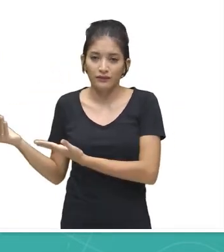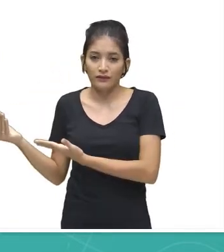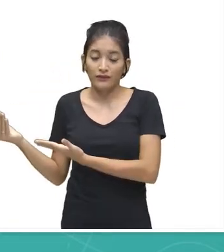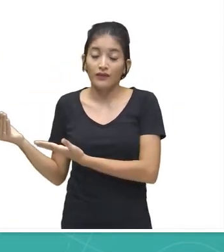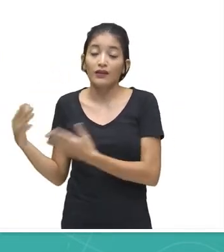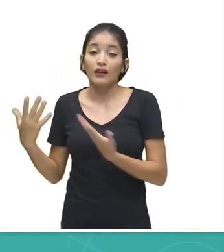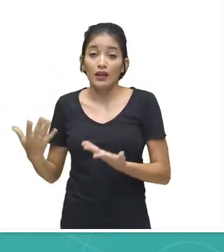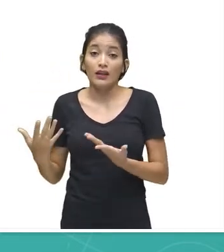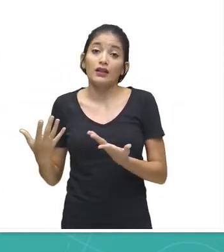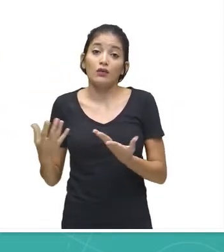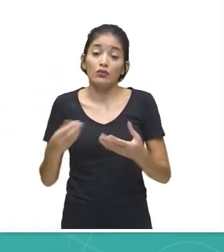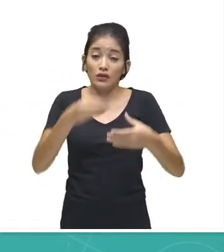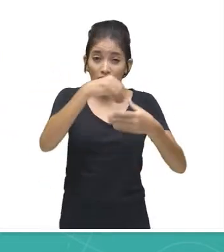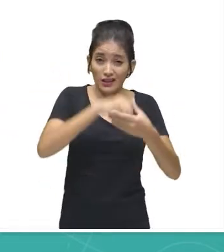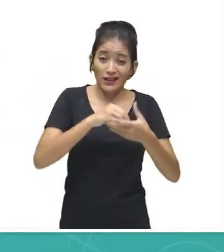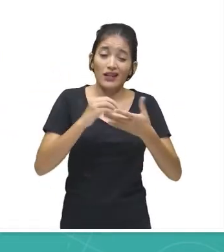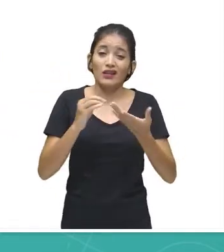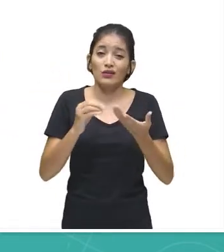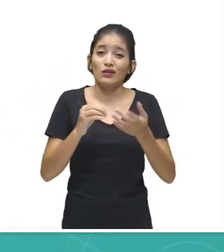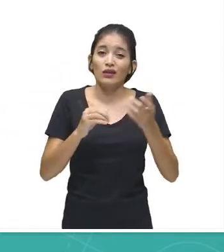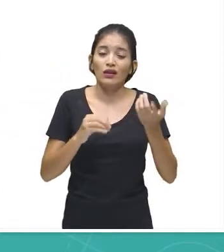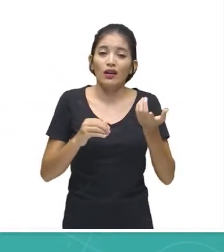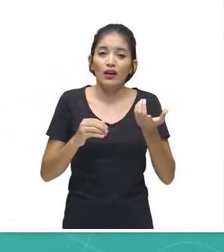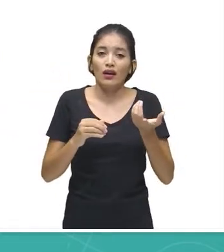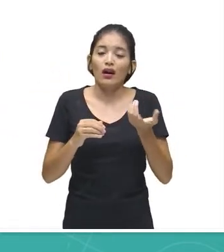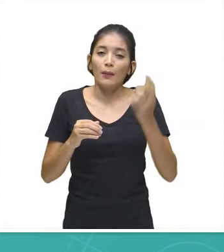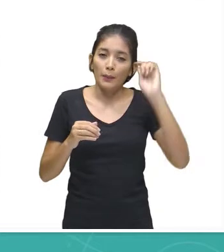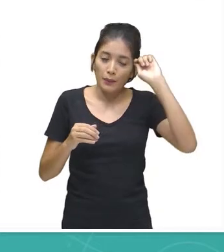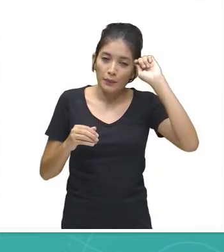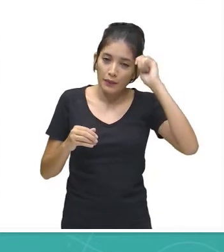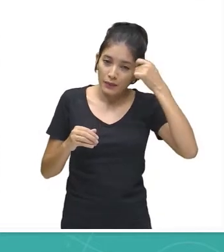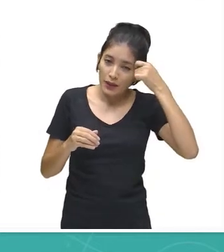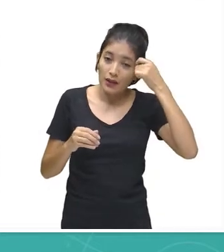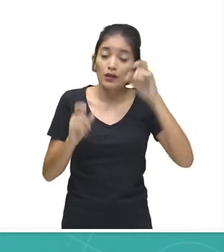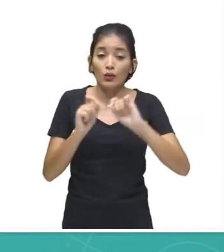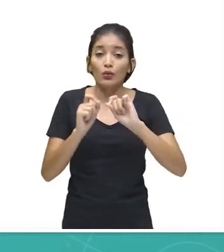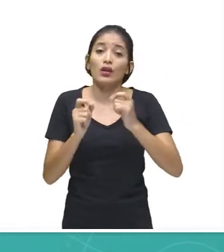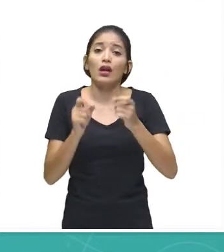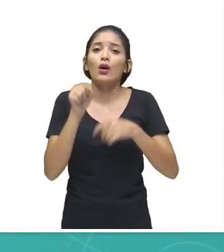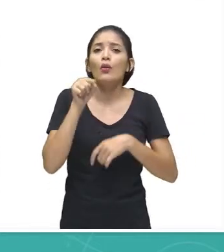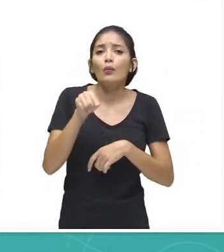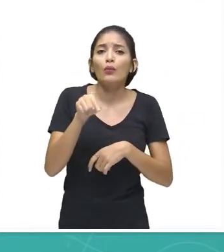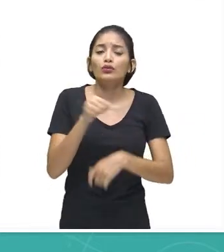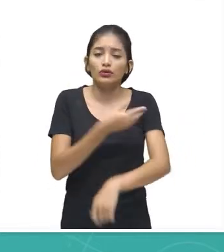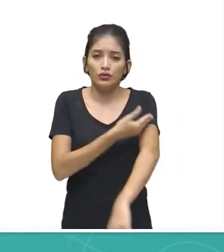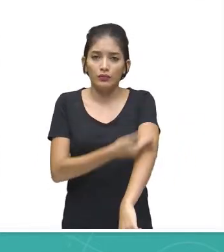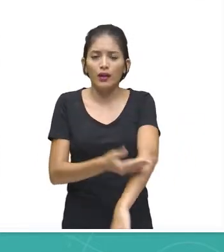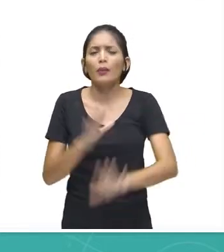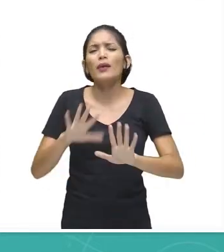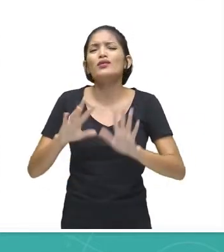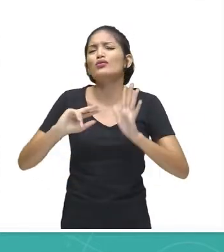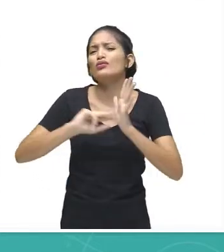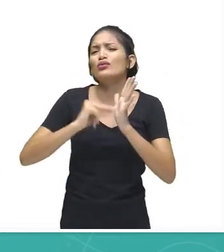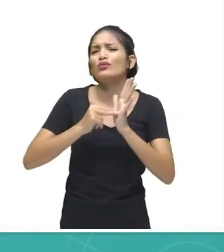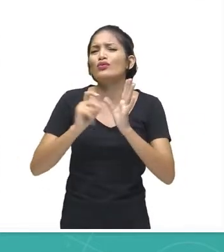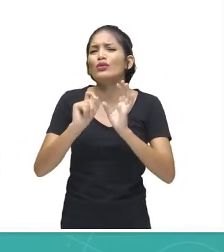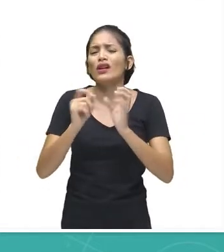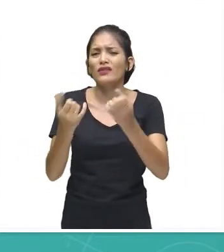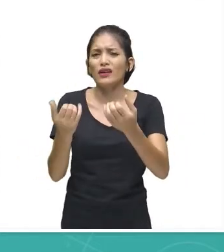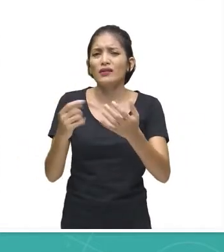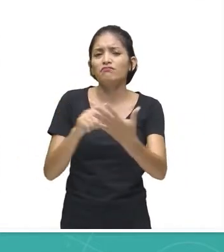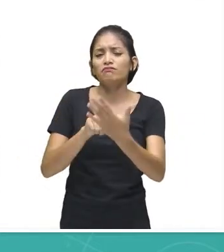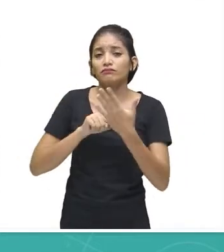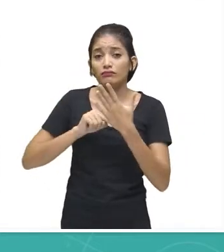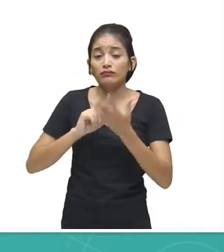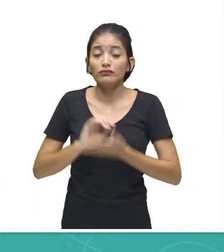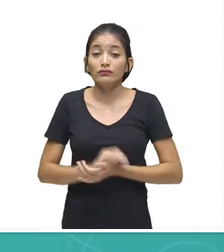parte preta existe um pontinho branco. Então, o que isso está querendo nos dizer? Que